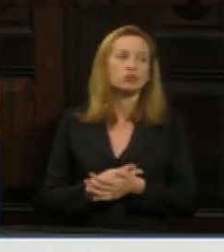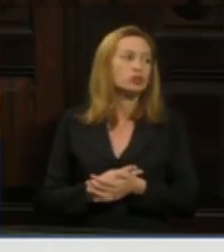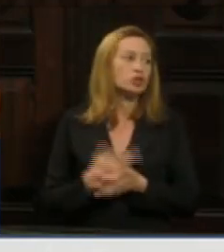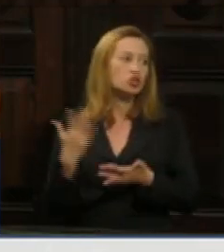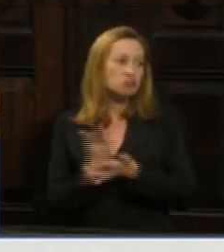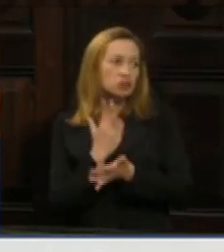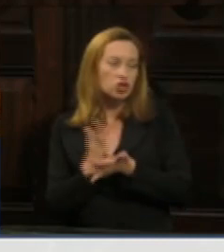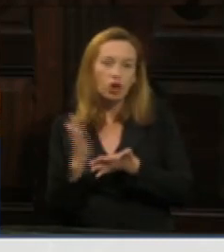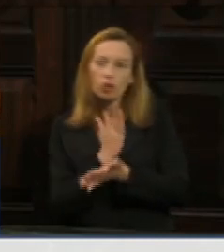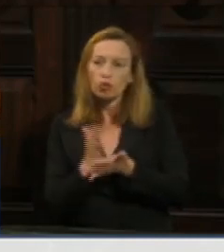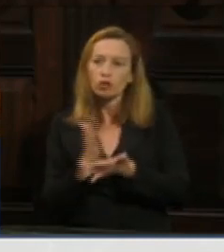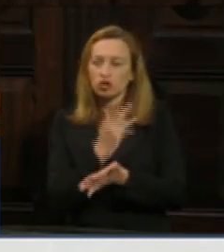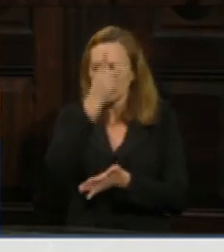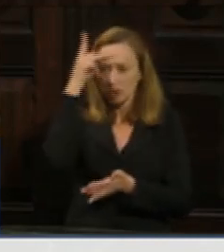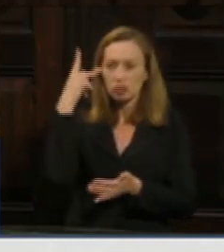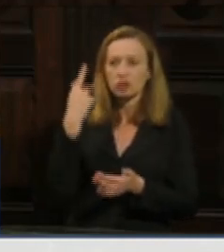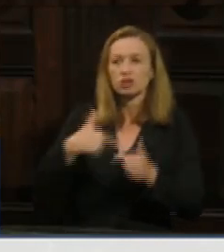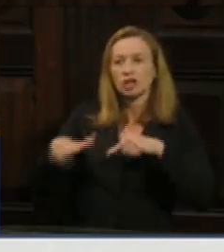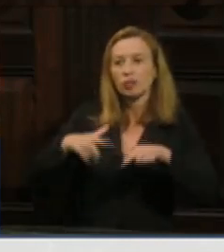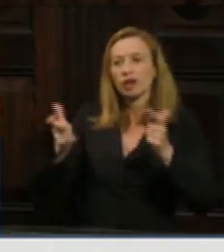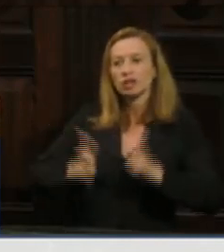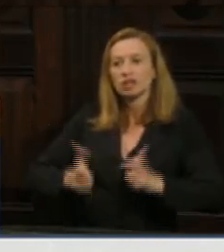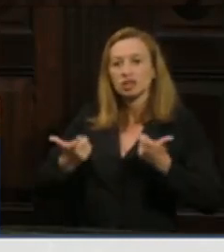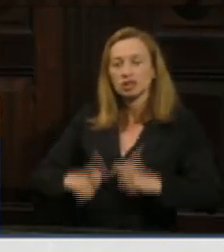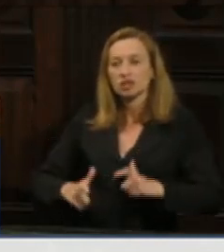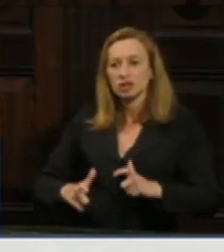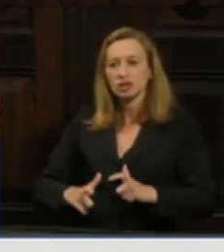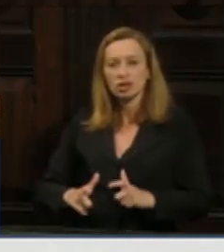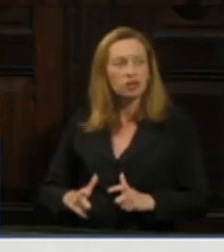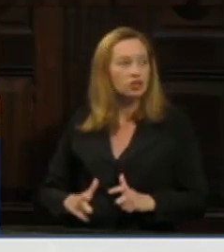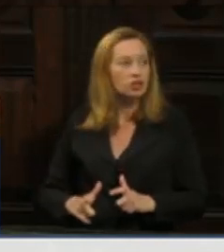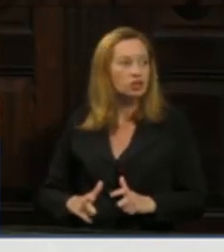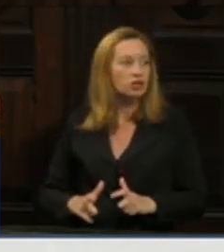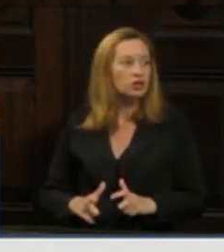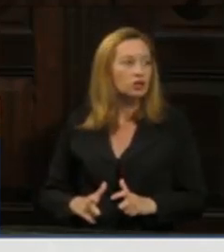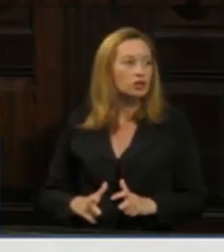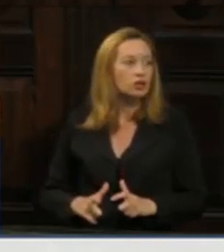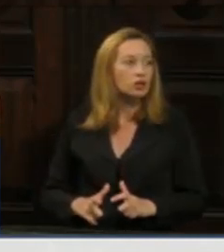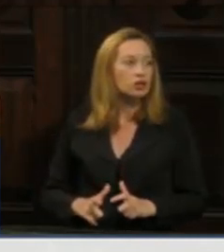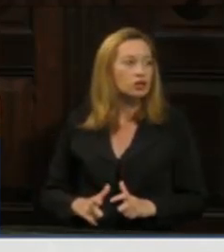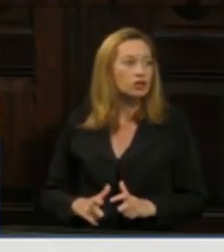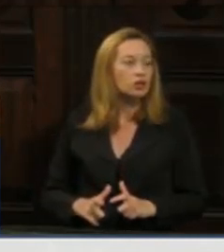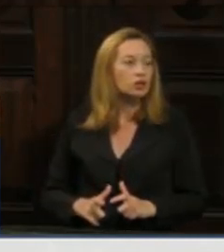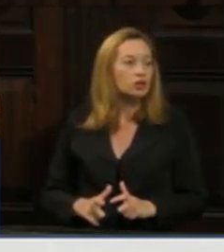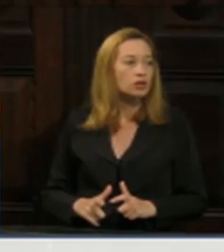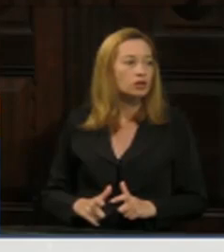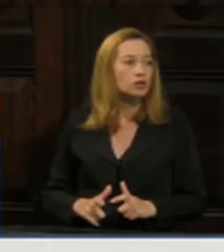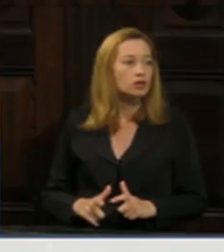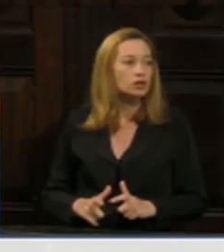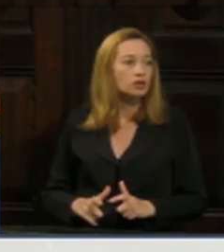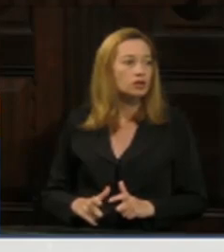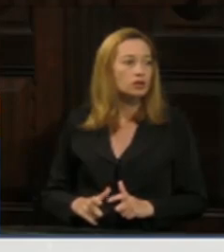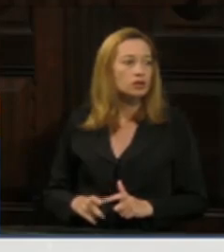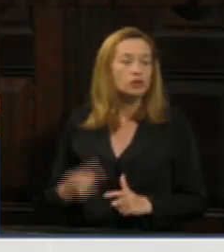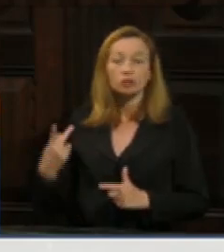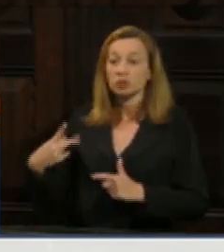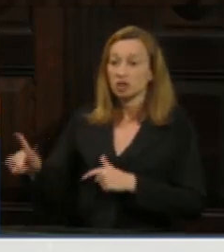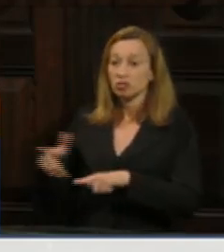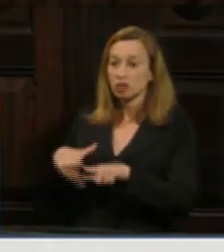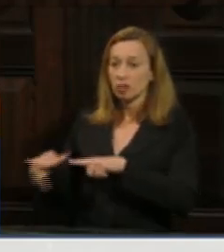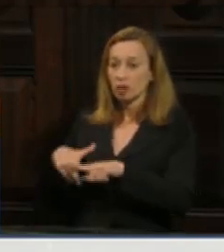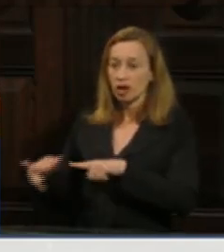necessita, eu diria mais, depende para tocar as suas vidas. Grandes lutas feitas